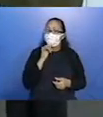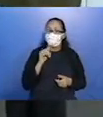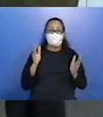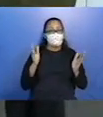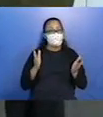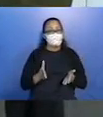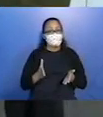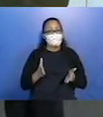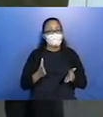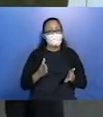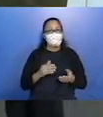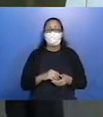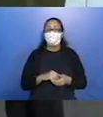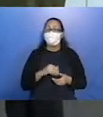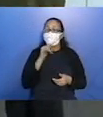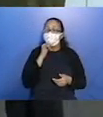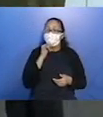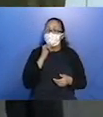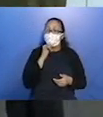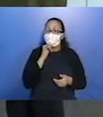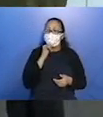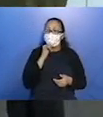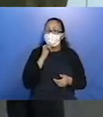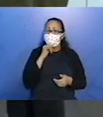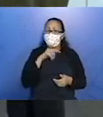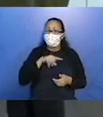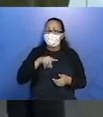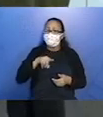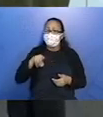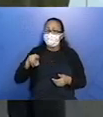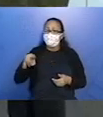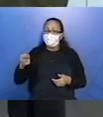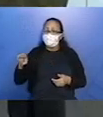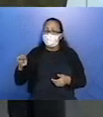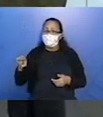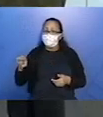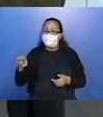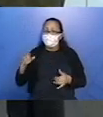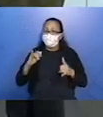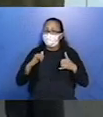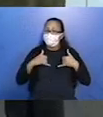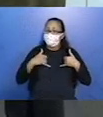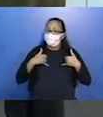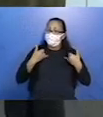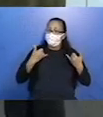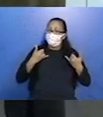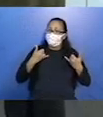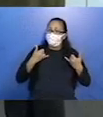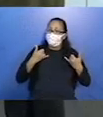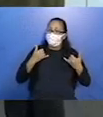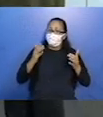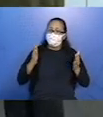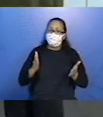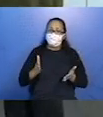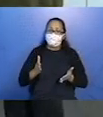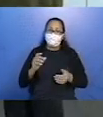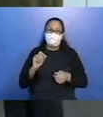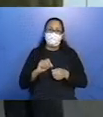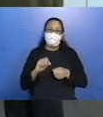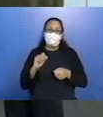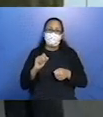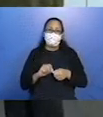No presente, elas fazem aniversário hoje. O verbo tem que